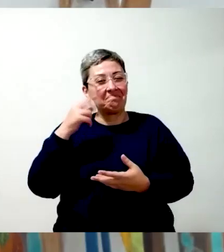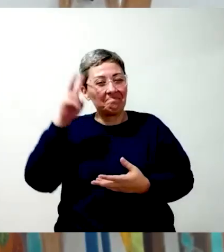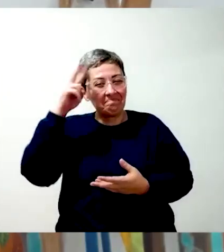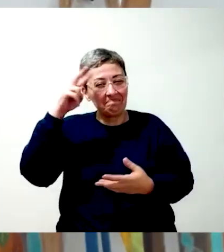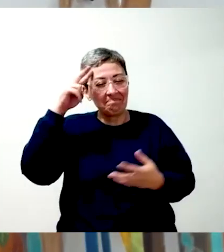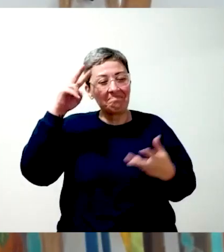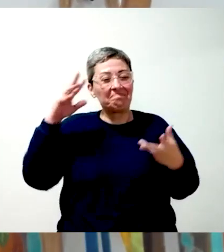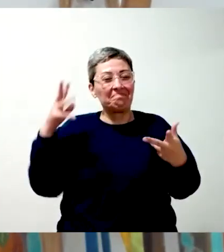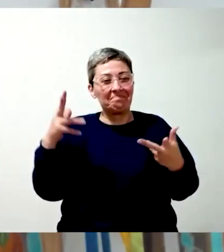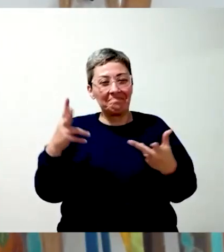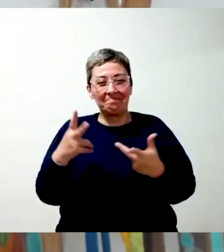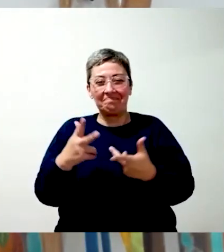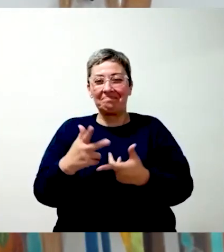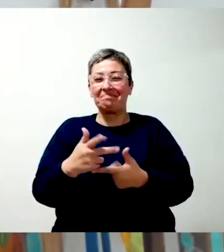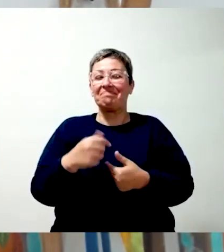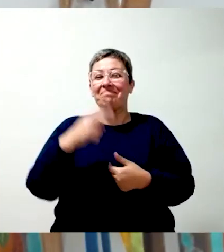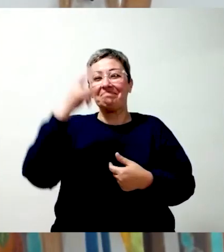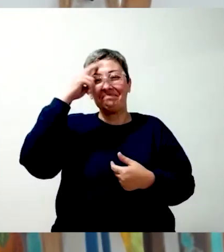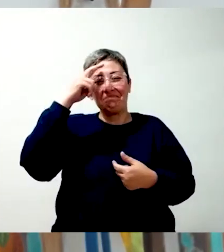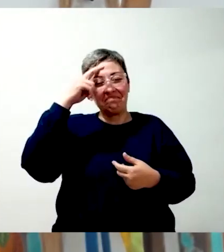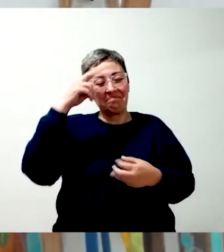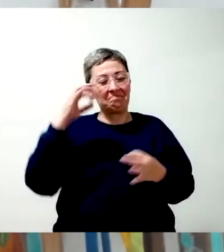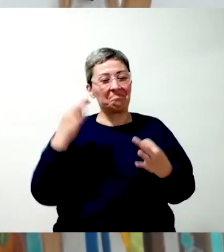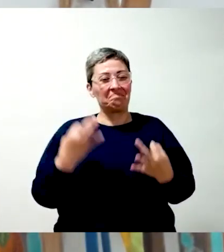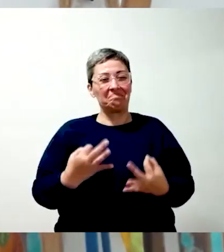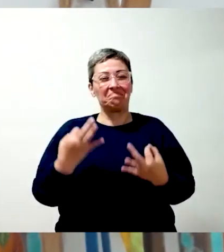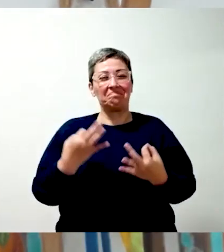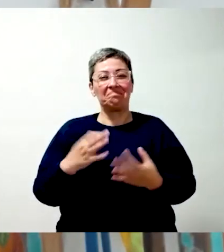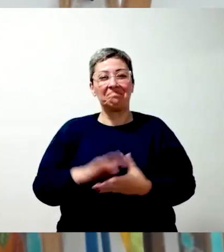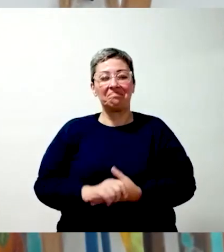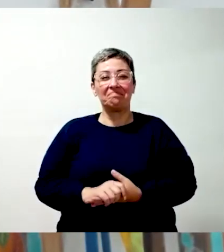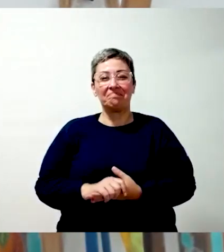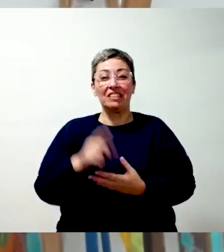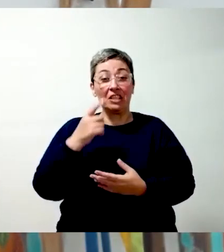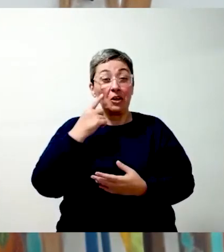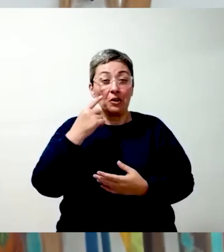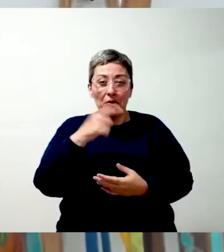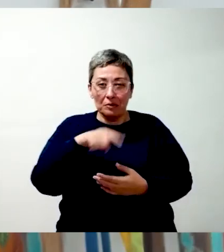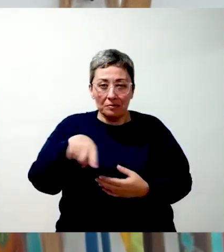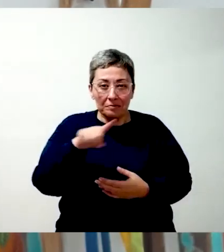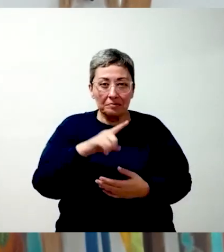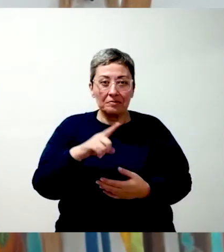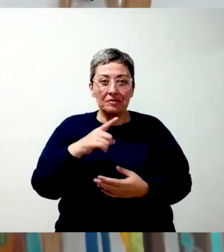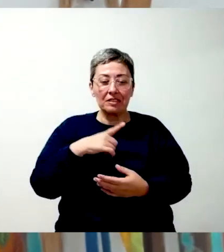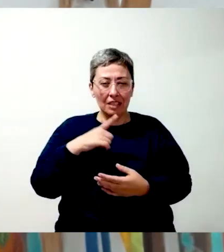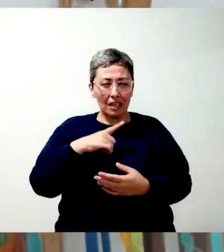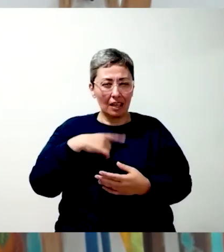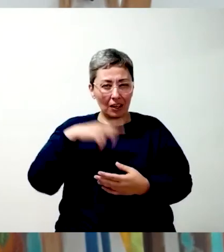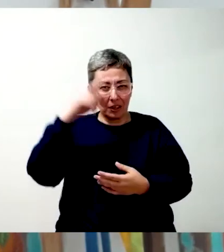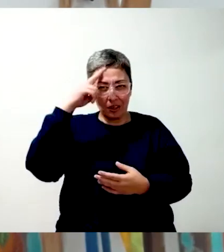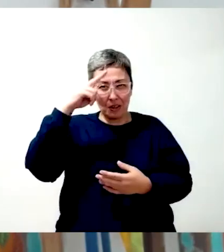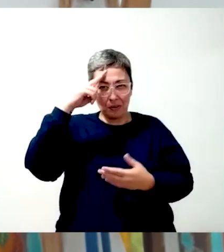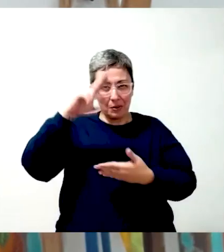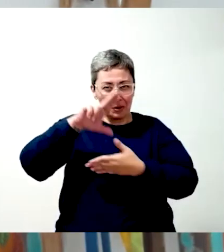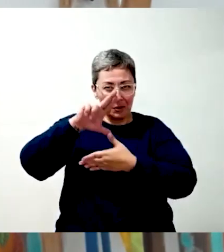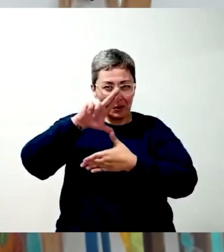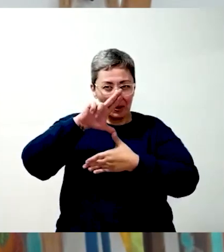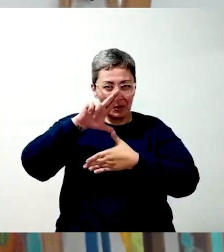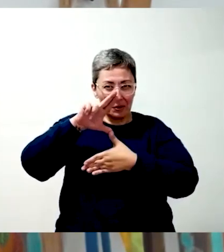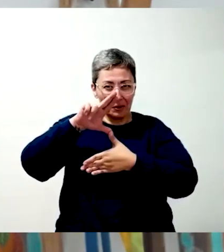Que conto precioso, que conto magnífico! E você, teria um